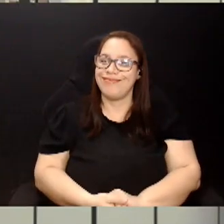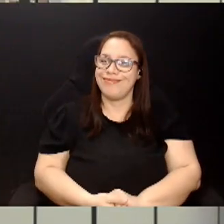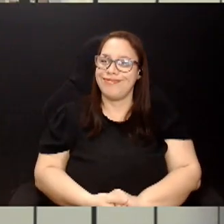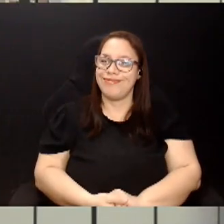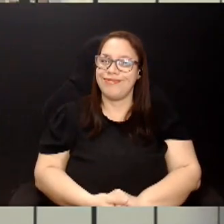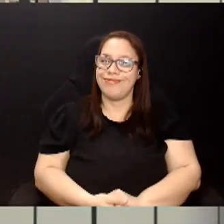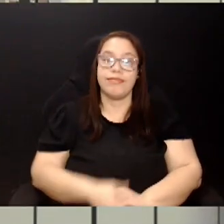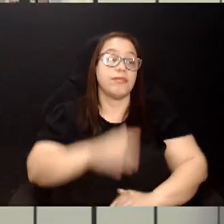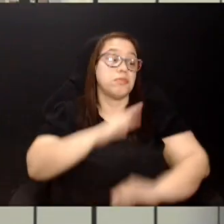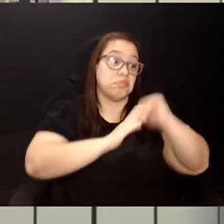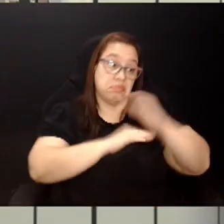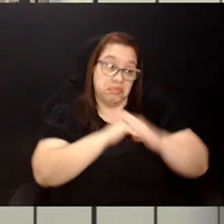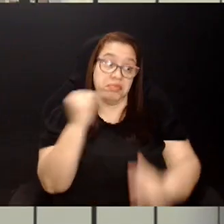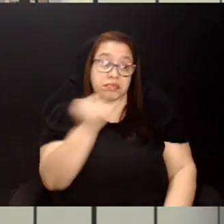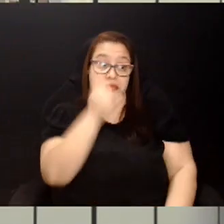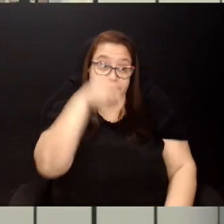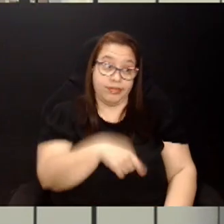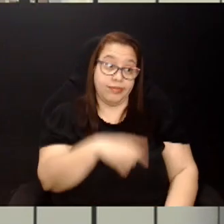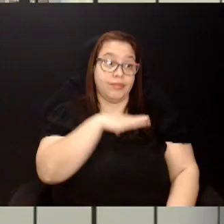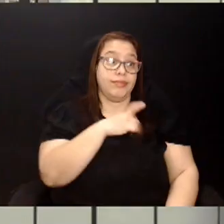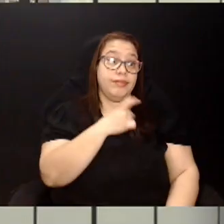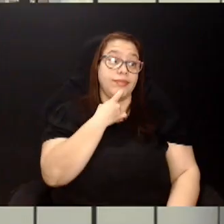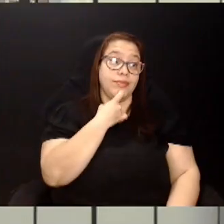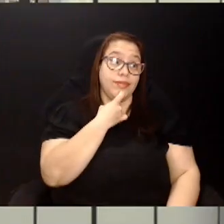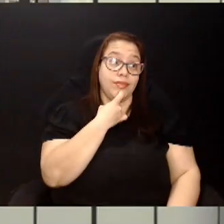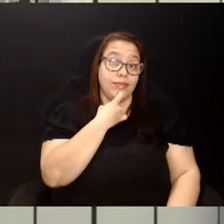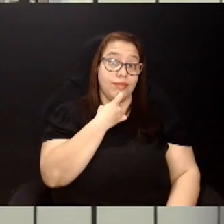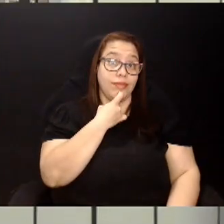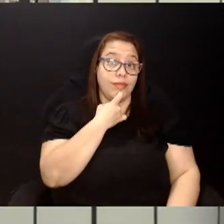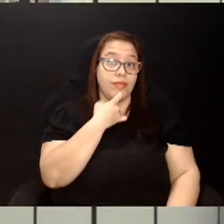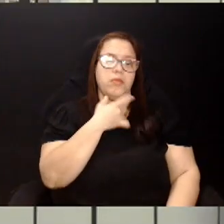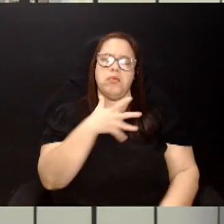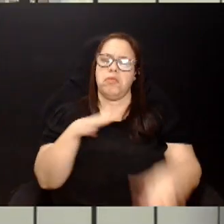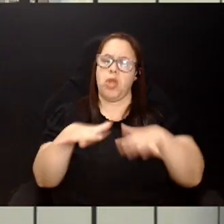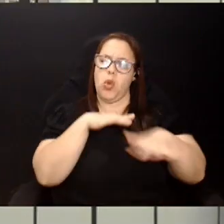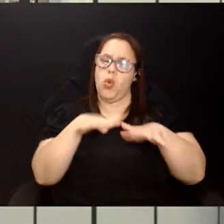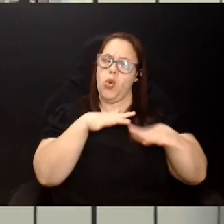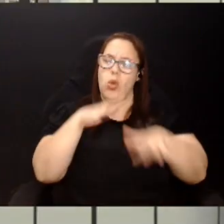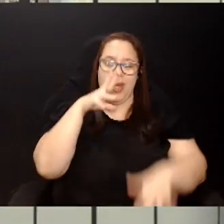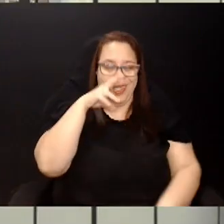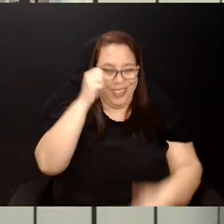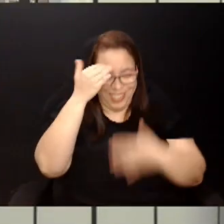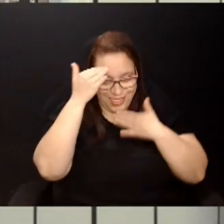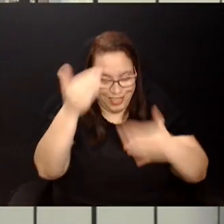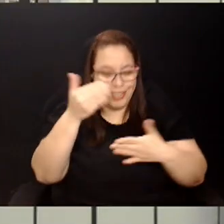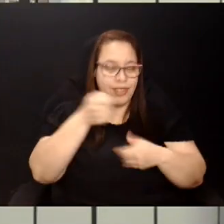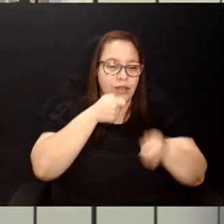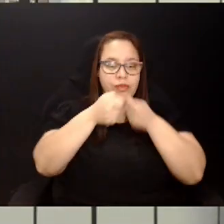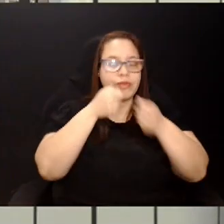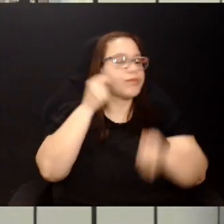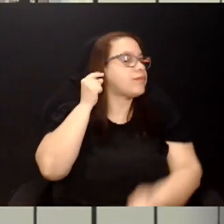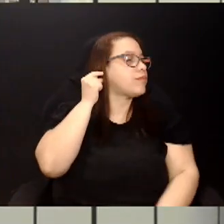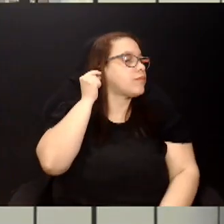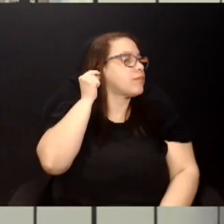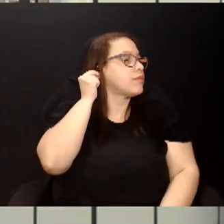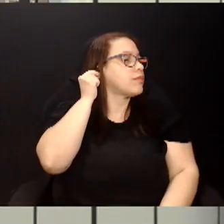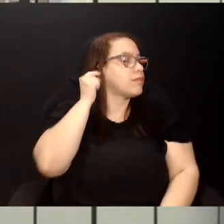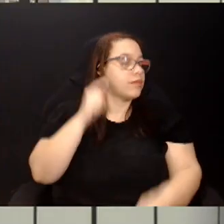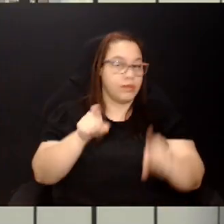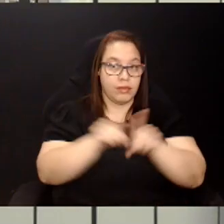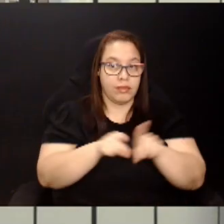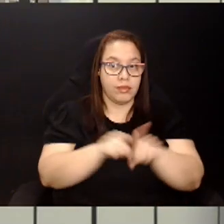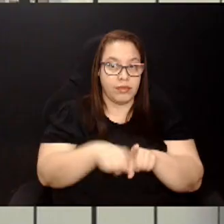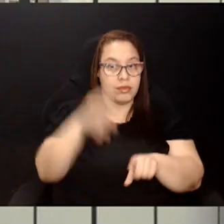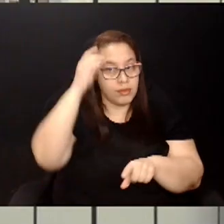Serviço importante aqui na cidade de Campinas e de intensa movimentação. Muito obrigado ao nosso repórter Felipe Gomes e também ao Braz